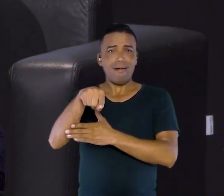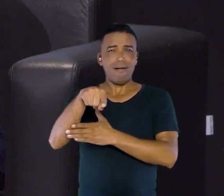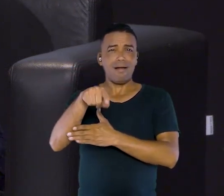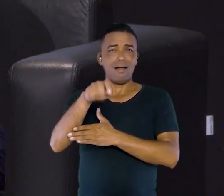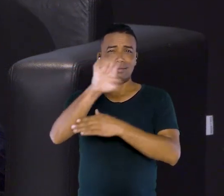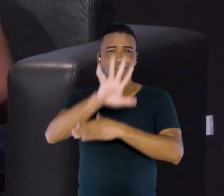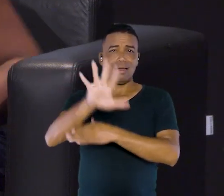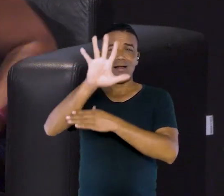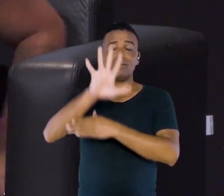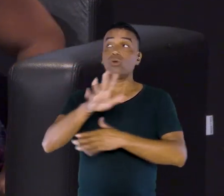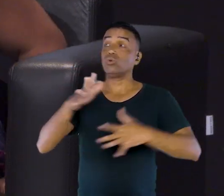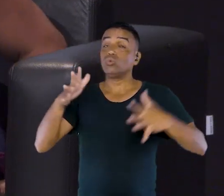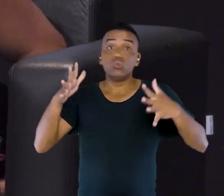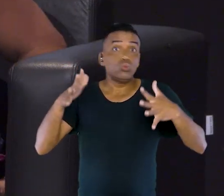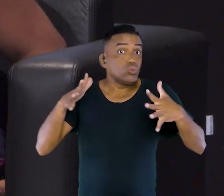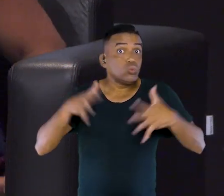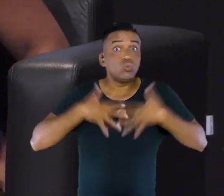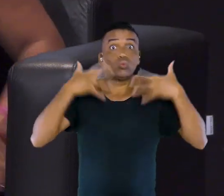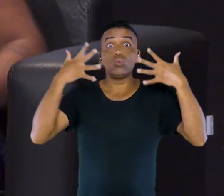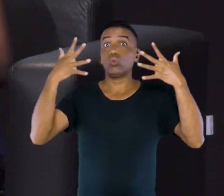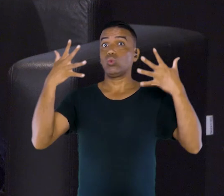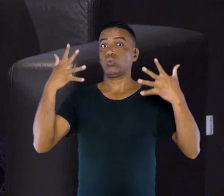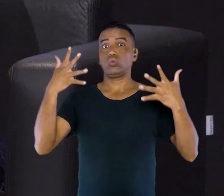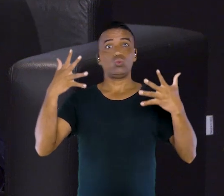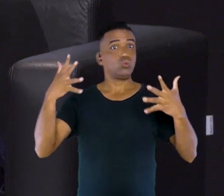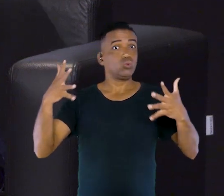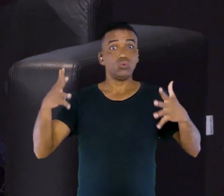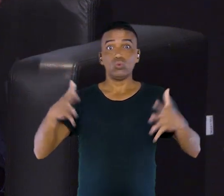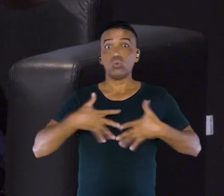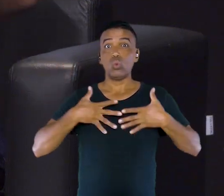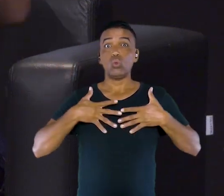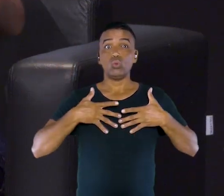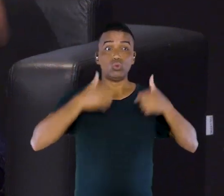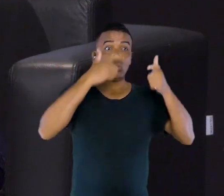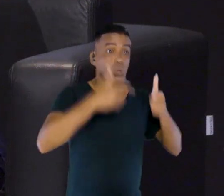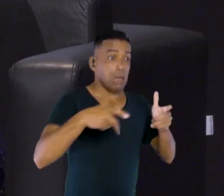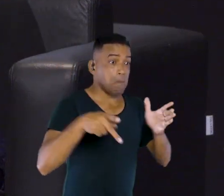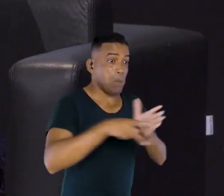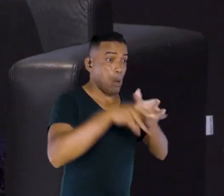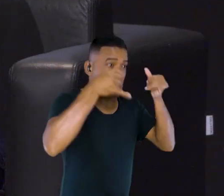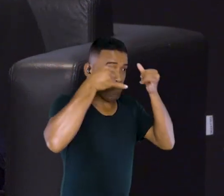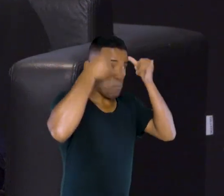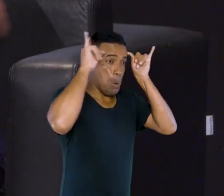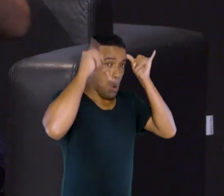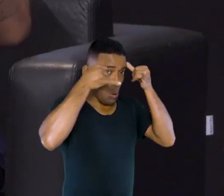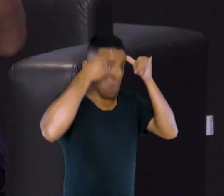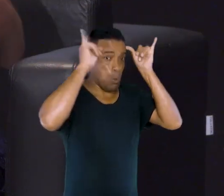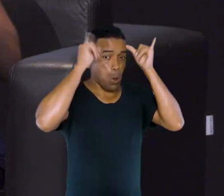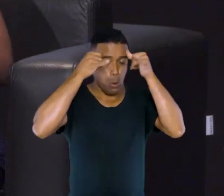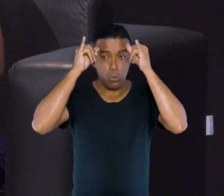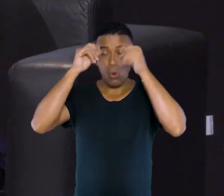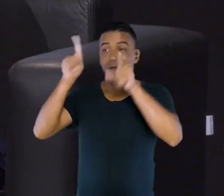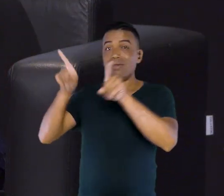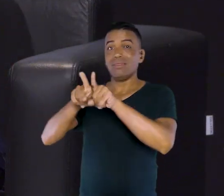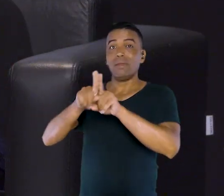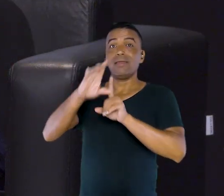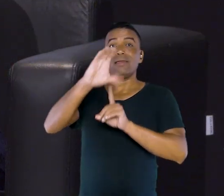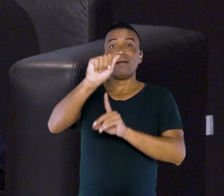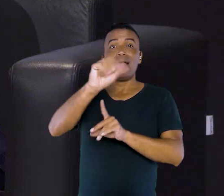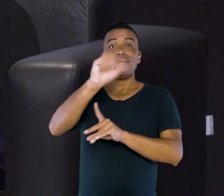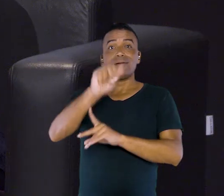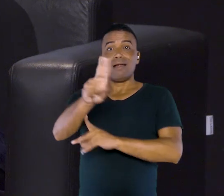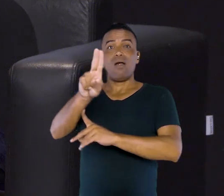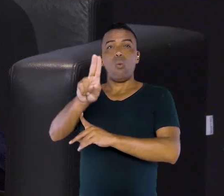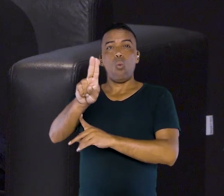mim foi assustador, assim. Só pasto, pasto, pasto, criação de cacau